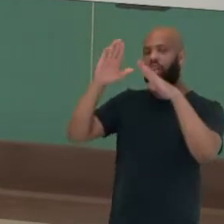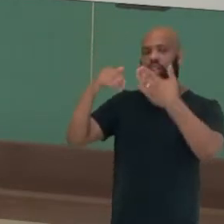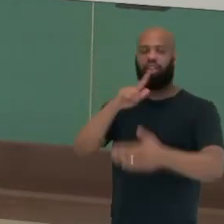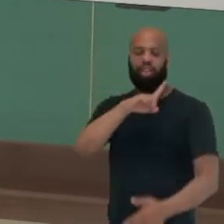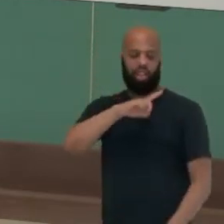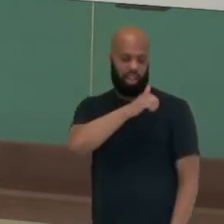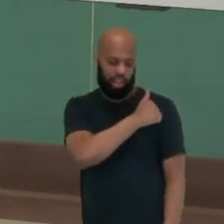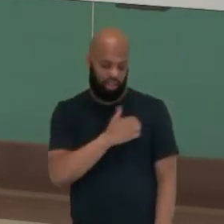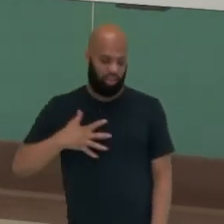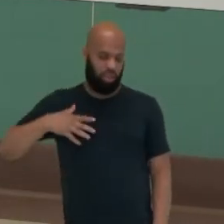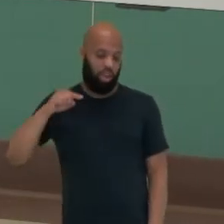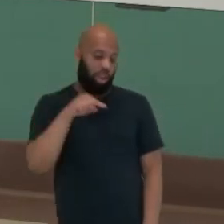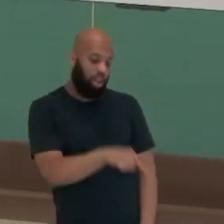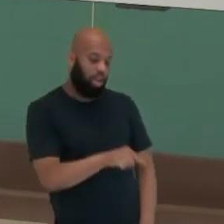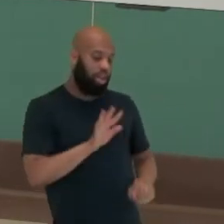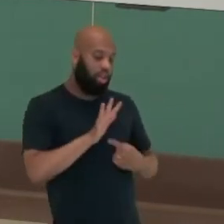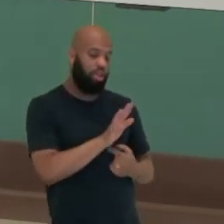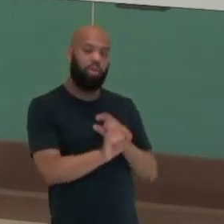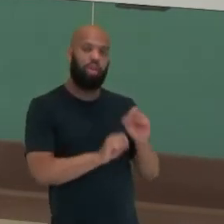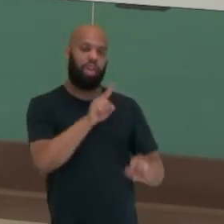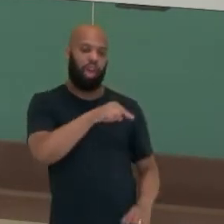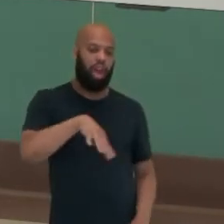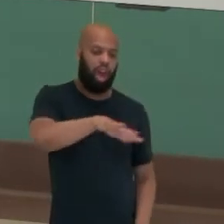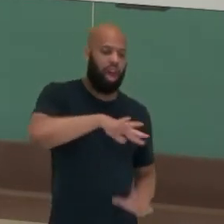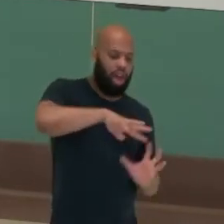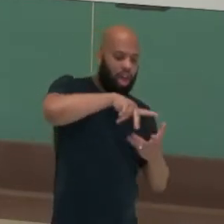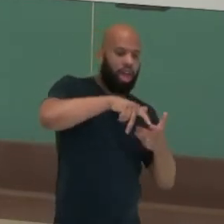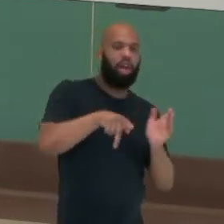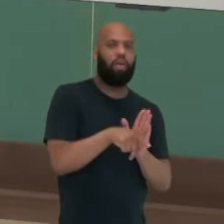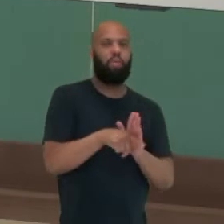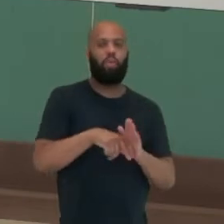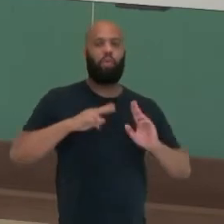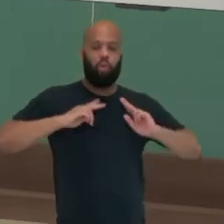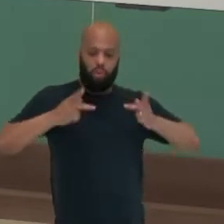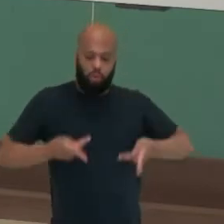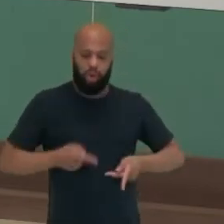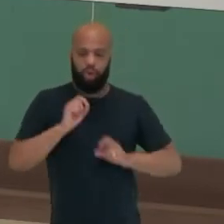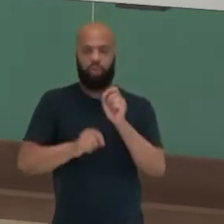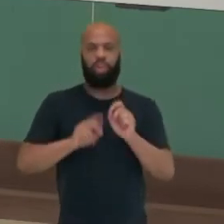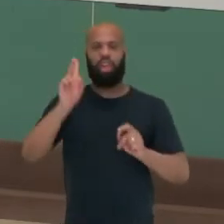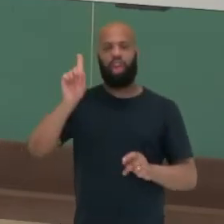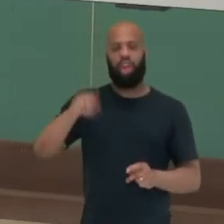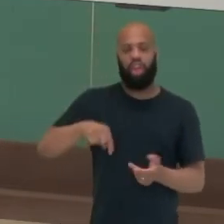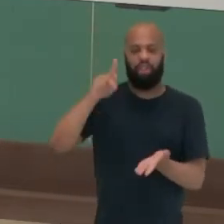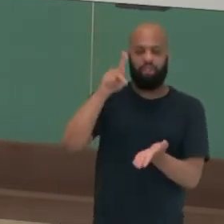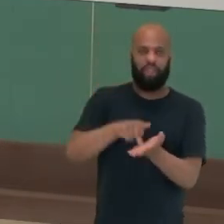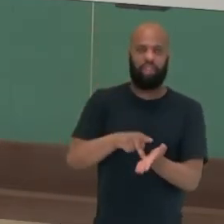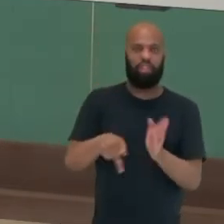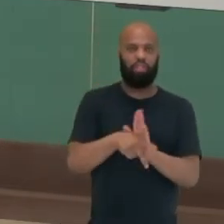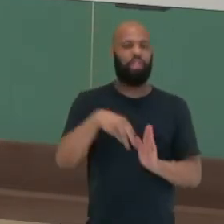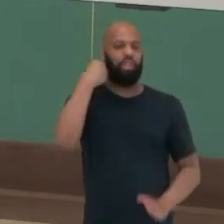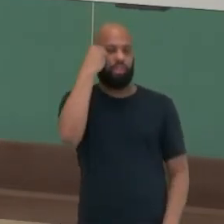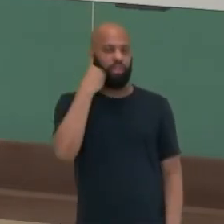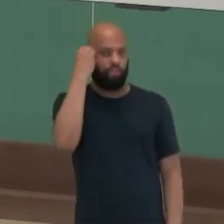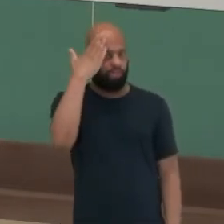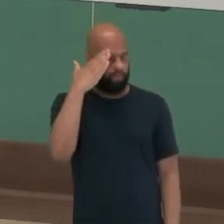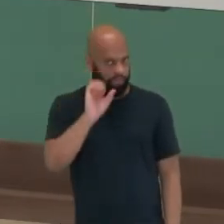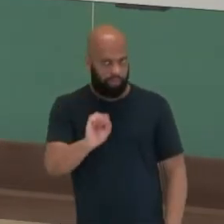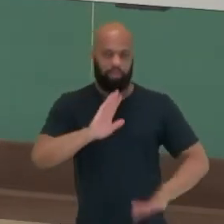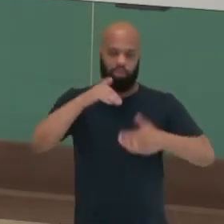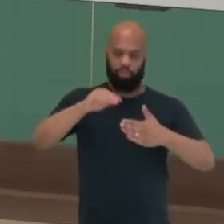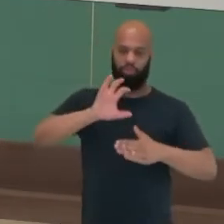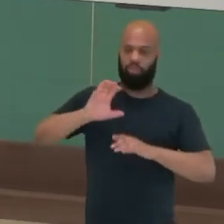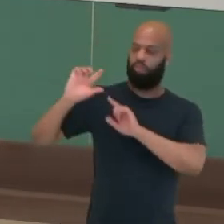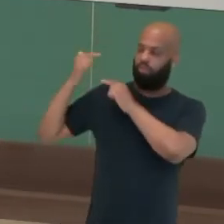apontando para baixo, em referência ao mundo dos próprios homens, à realidade empírica. Então, essa